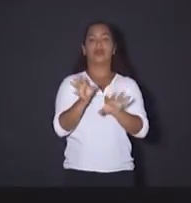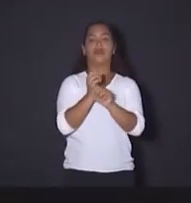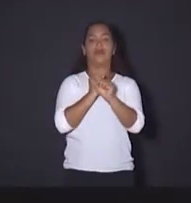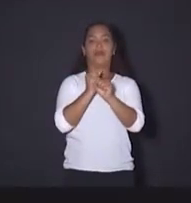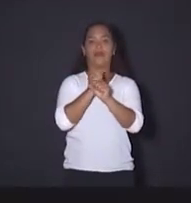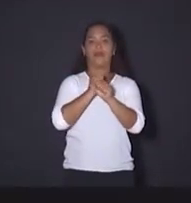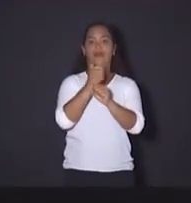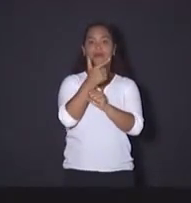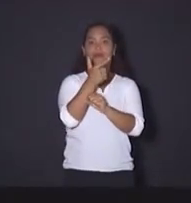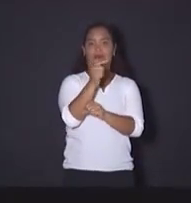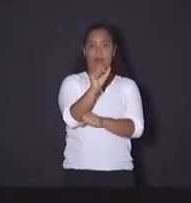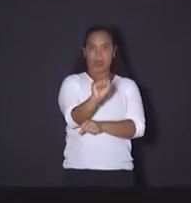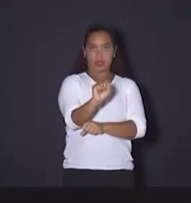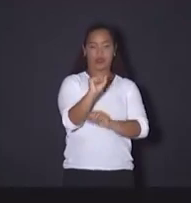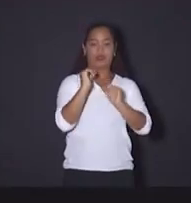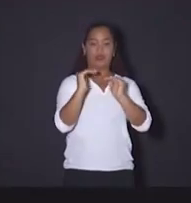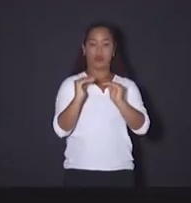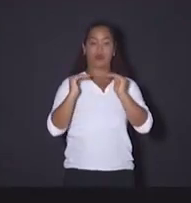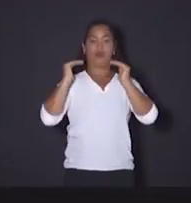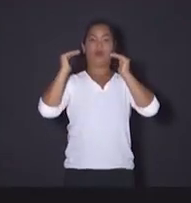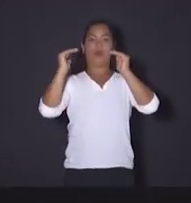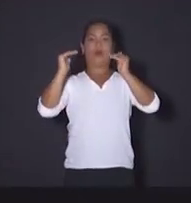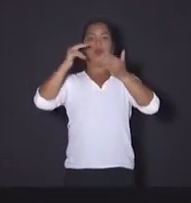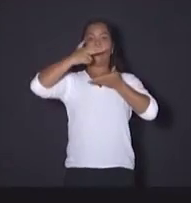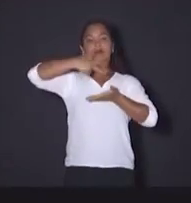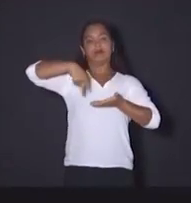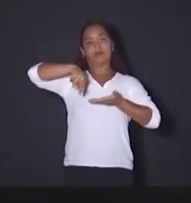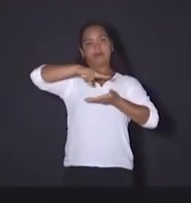foi o único curso superior de dança